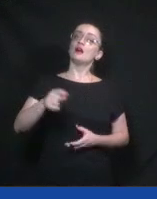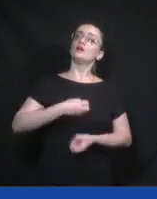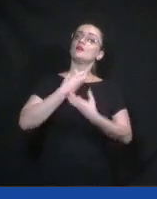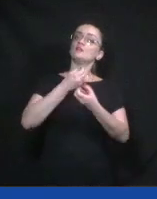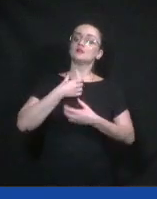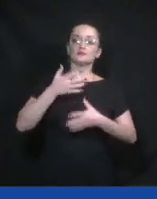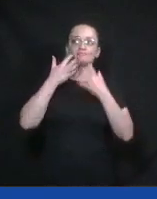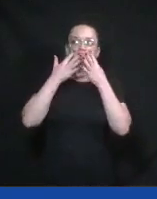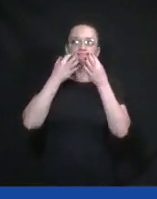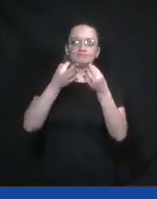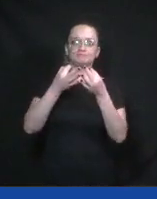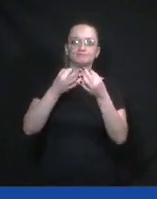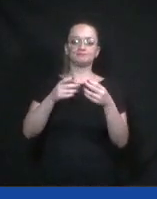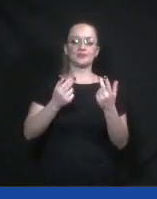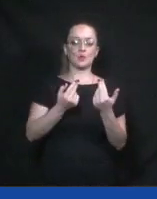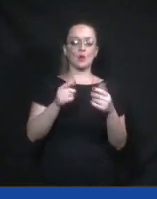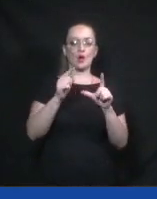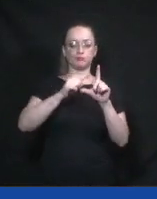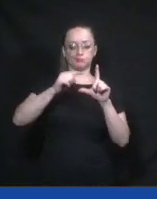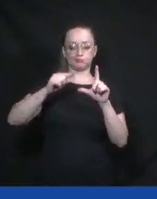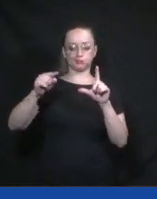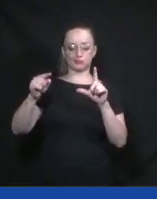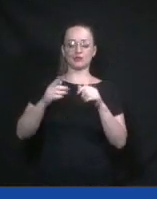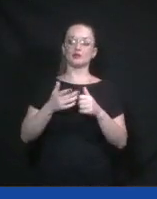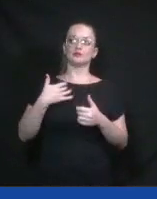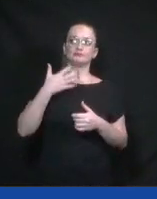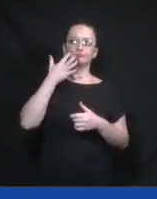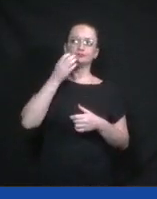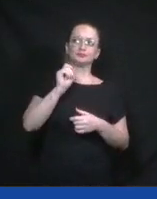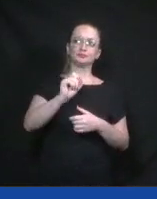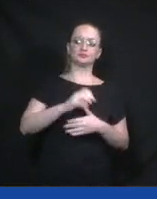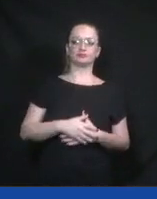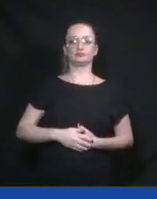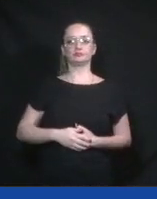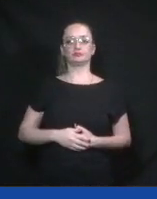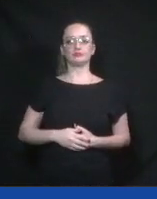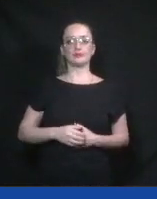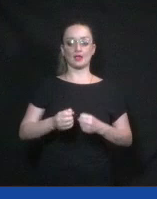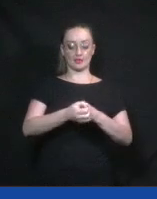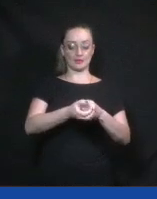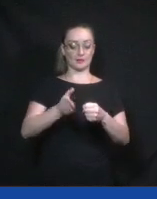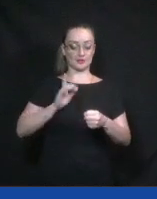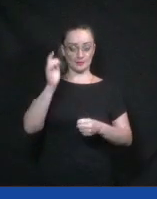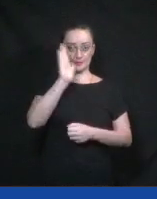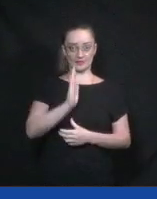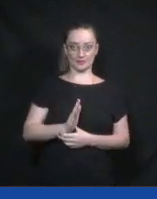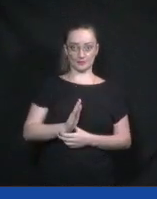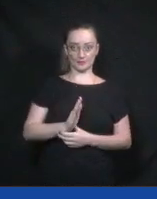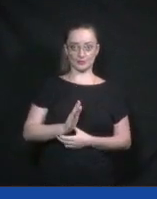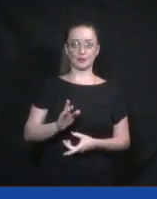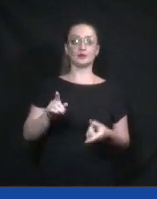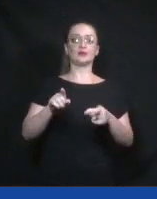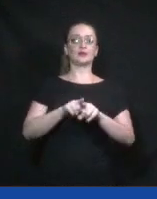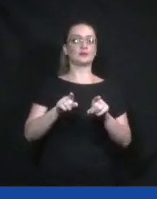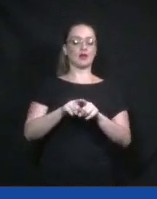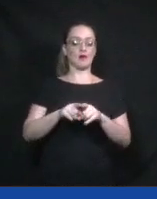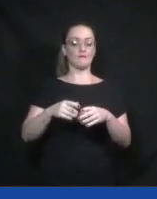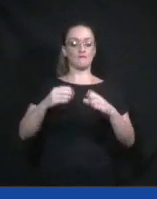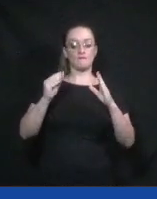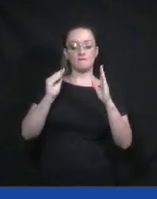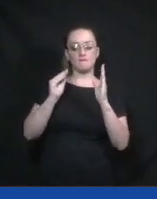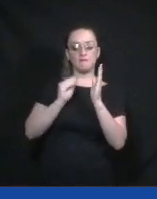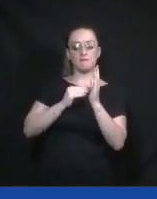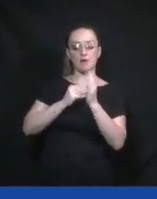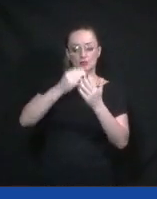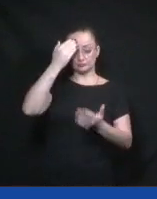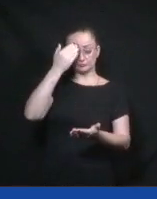me chama assim como o indicador de frutos seres me chama atenção para o fato de que a democracia no Brasil e não crença ou